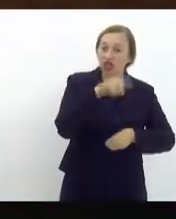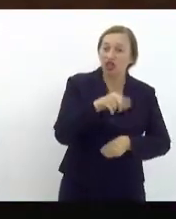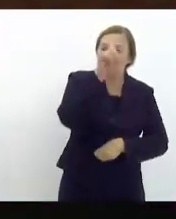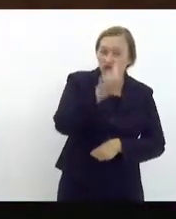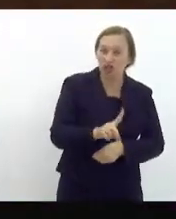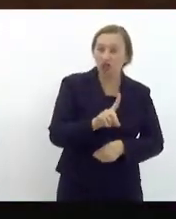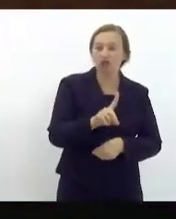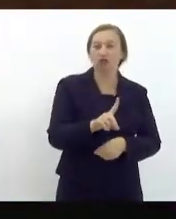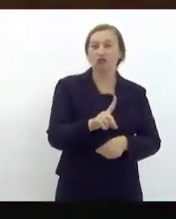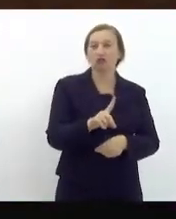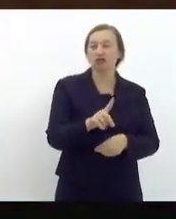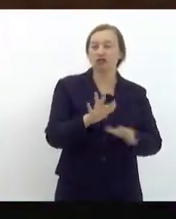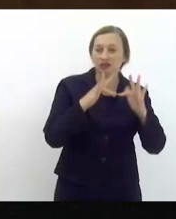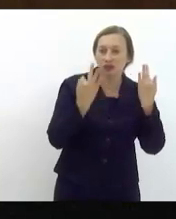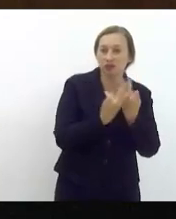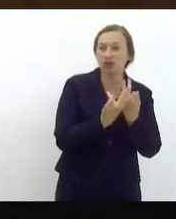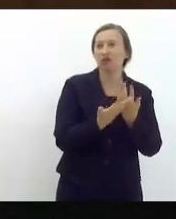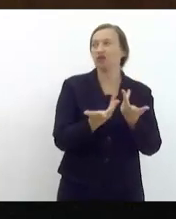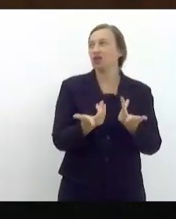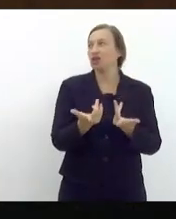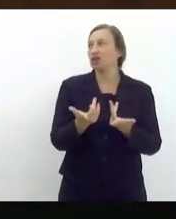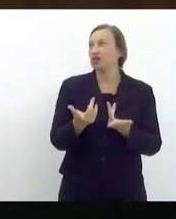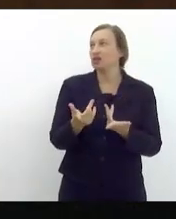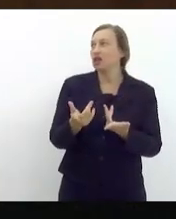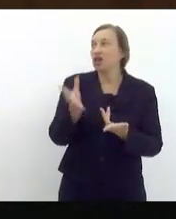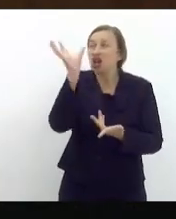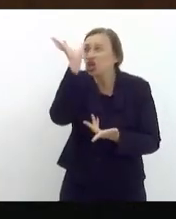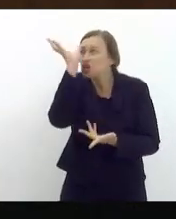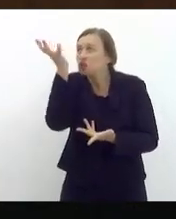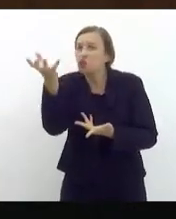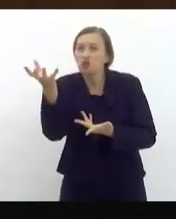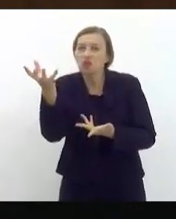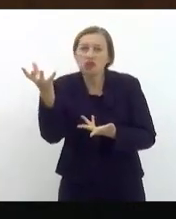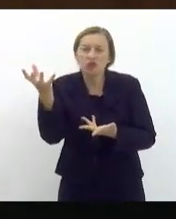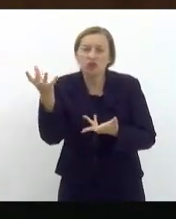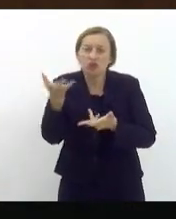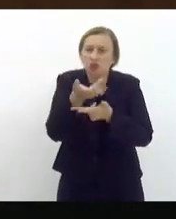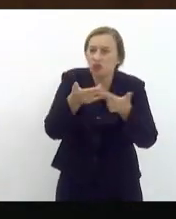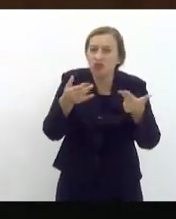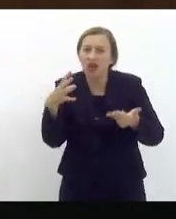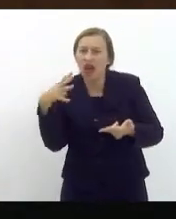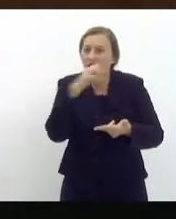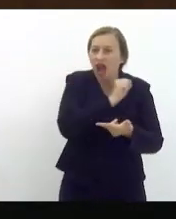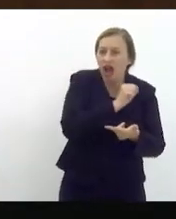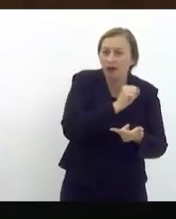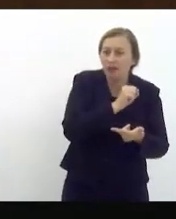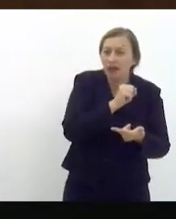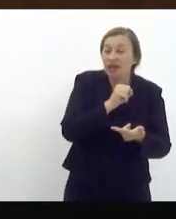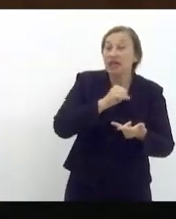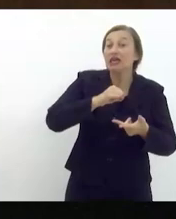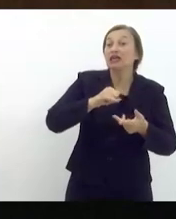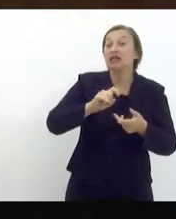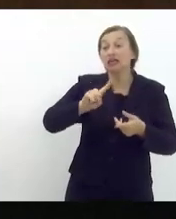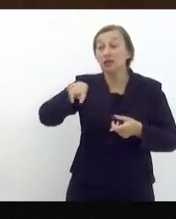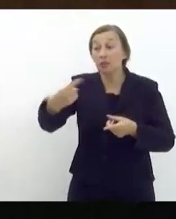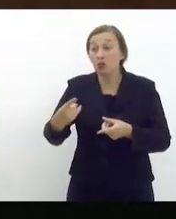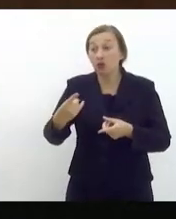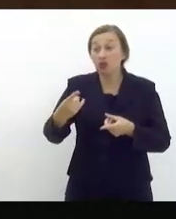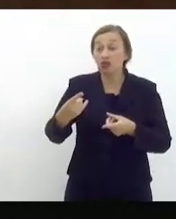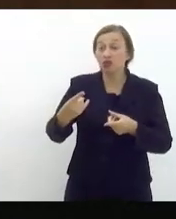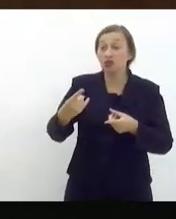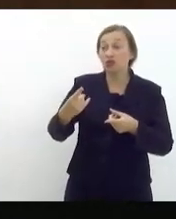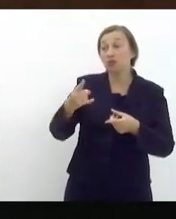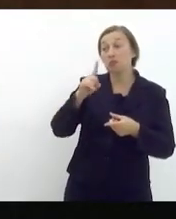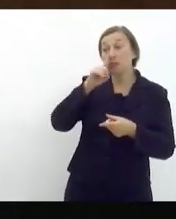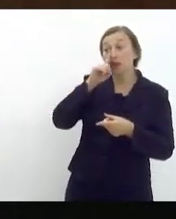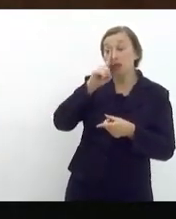não adianta a gente fazer uma solução imediata e que cor corra risco de Num futuro próximo